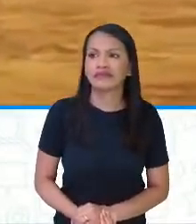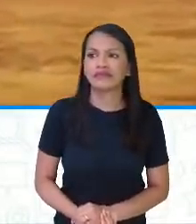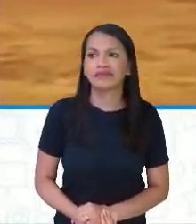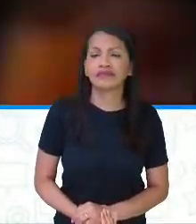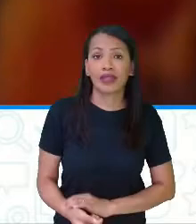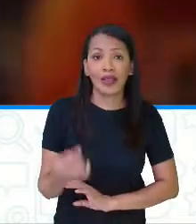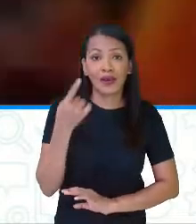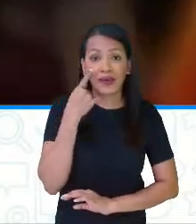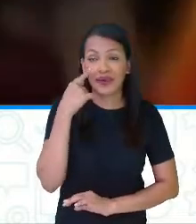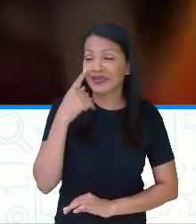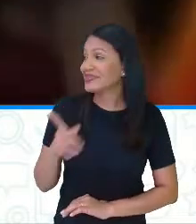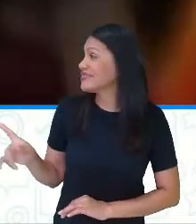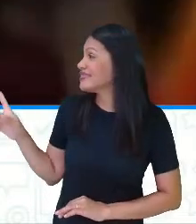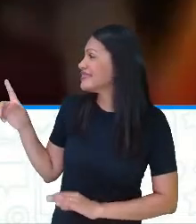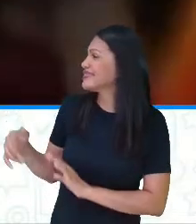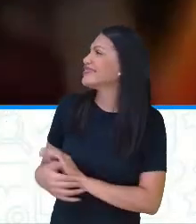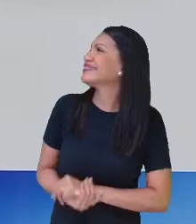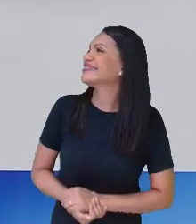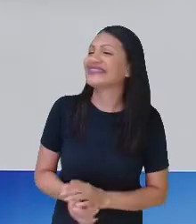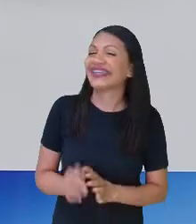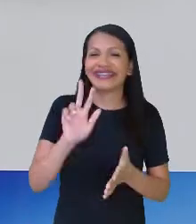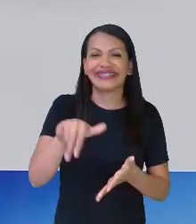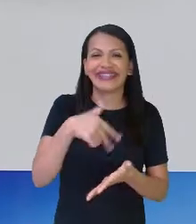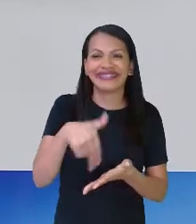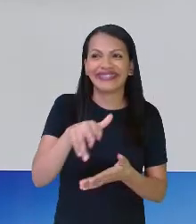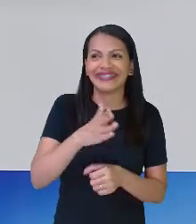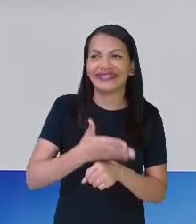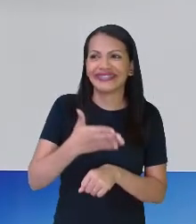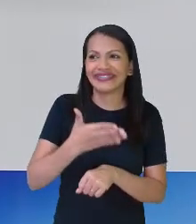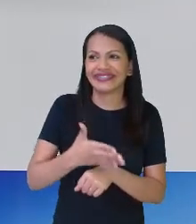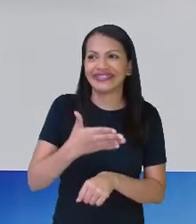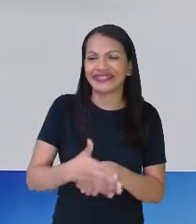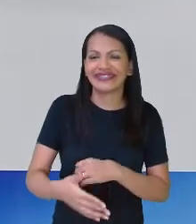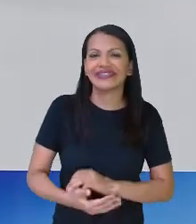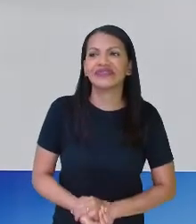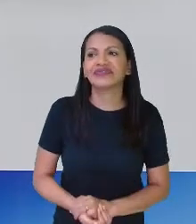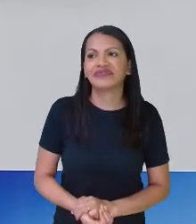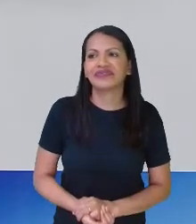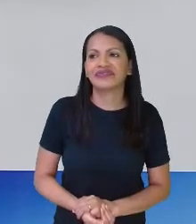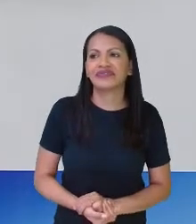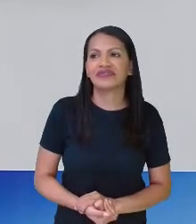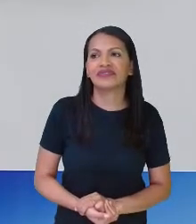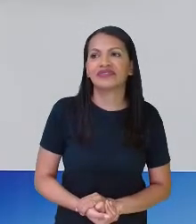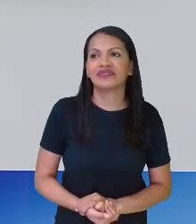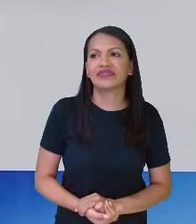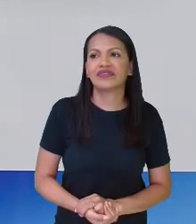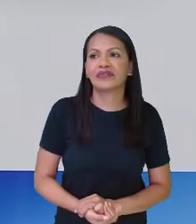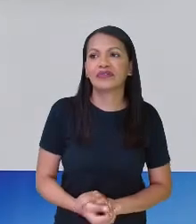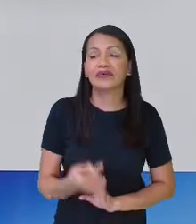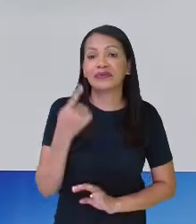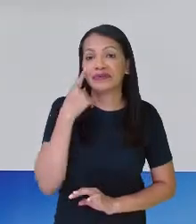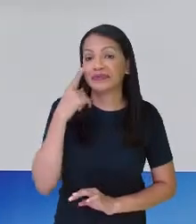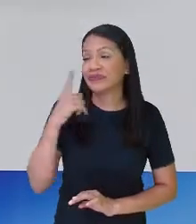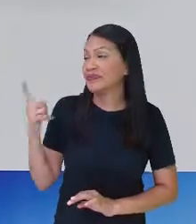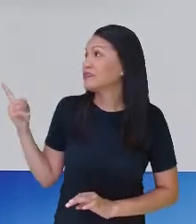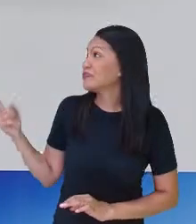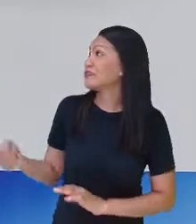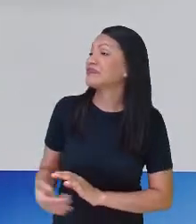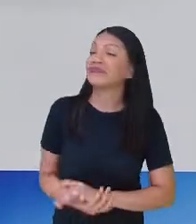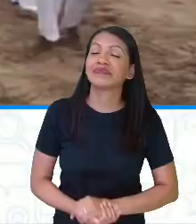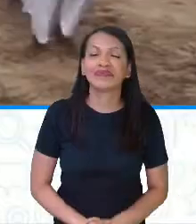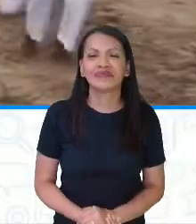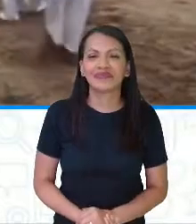que bonito. Dançando, praticando. Era para ter um pouquinho mais de vídeo. Deixa eu passar aqui o lundu.